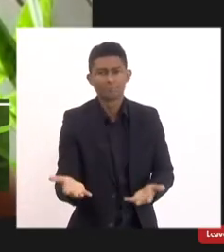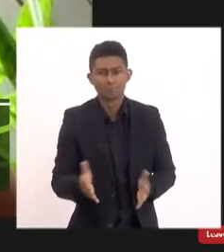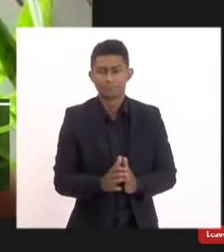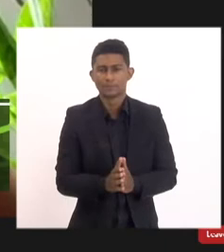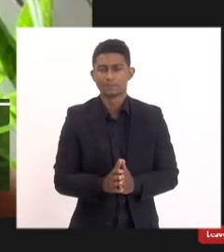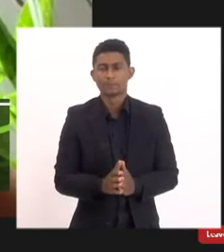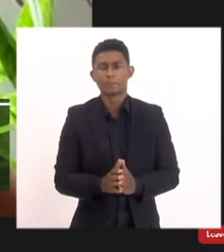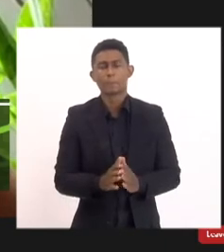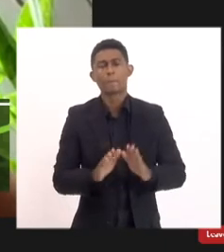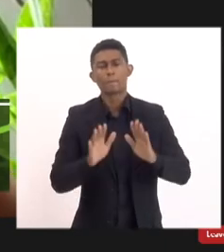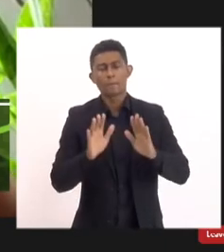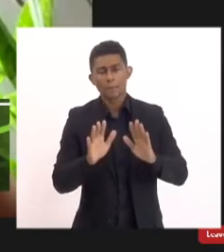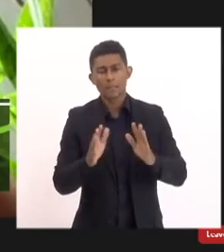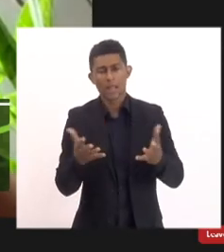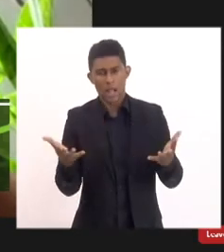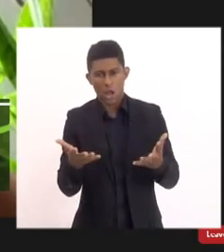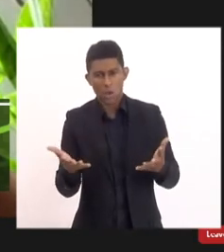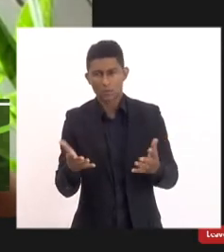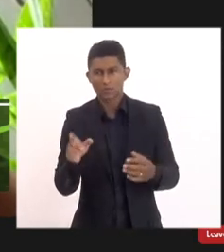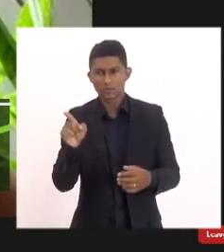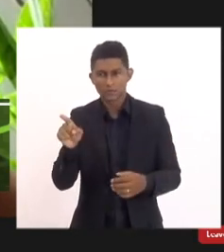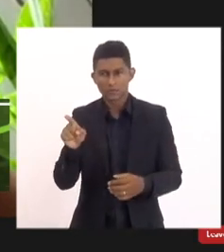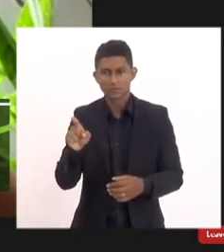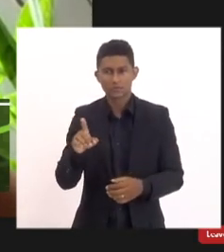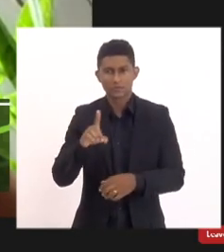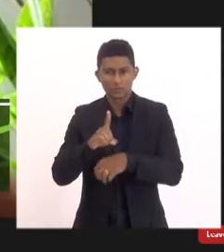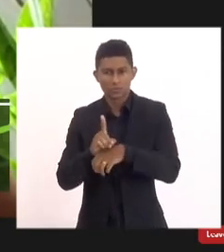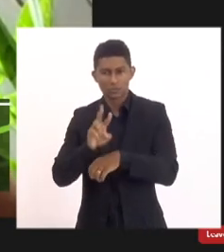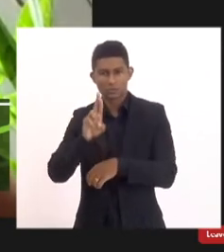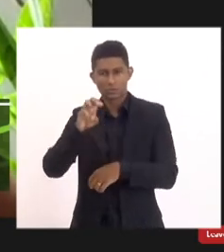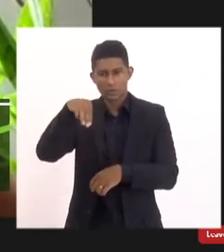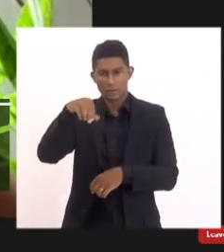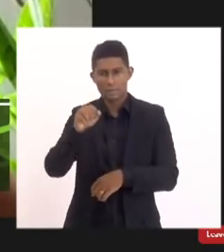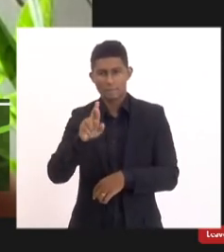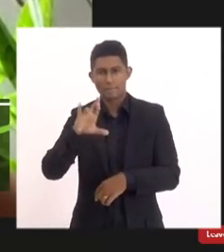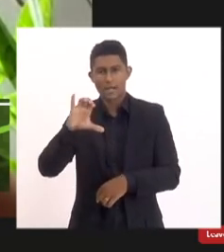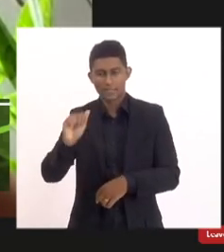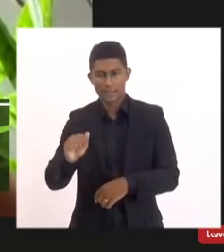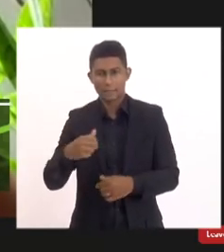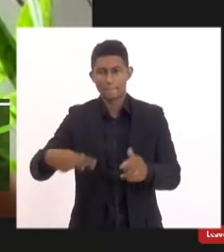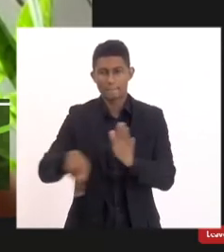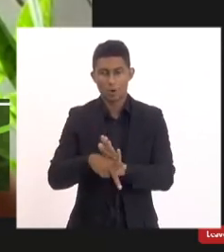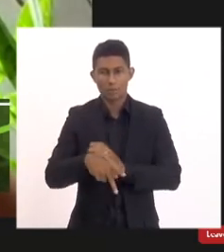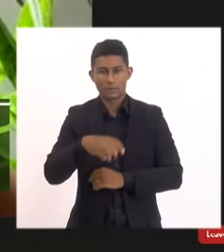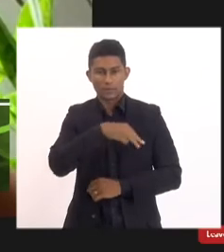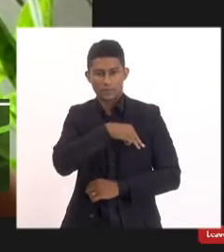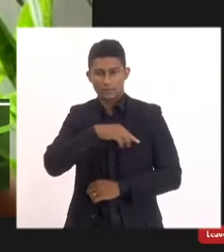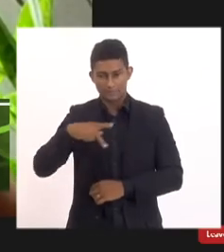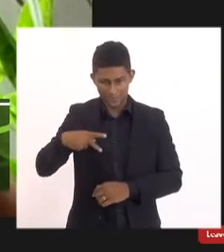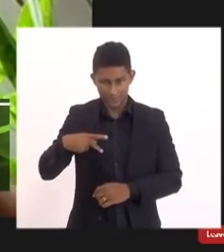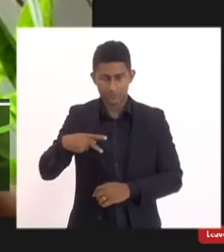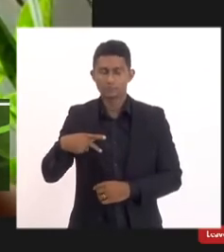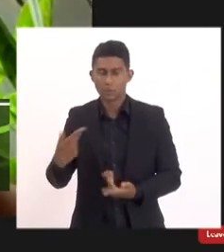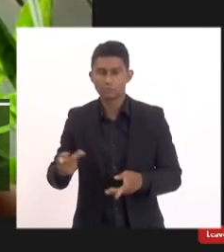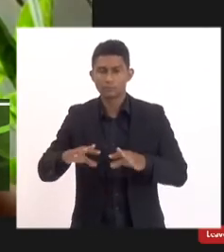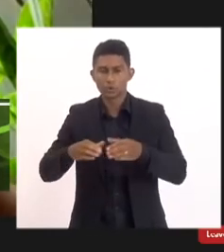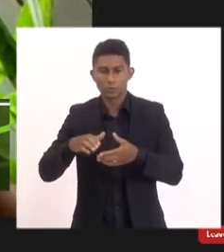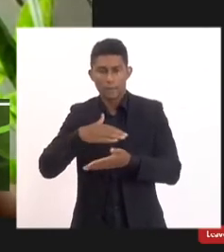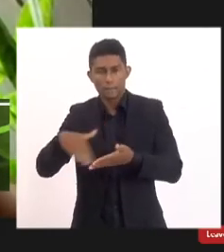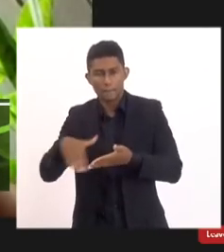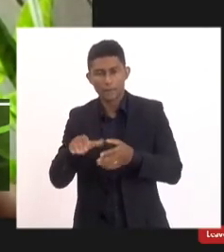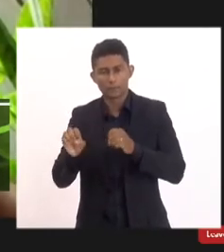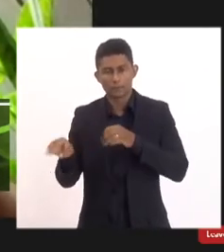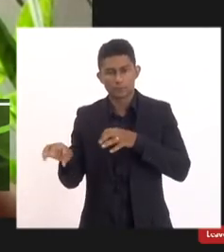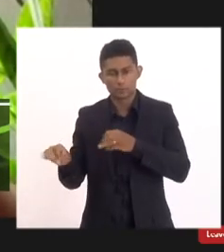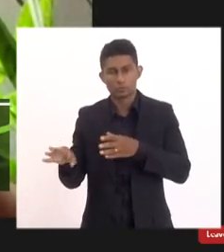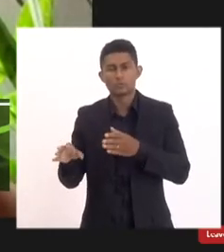Respondendo aqui a doutora Márcia Lustosa, do Ministério Público, a SEDUC divulgou os protocolos sanitários que